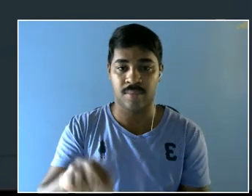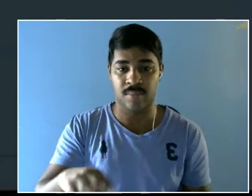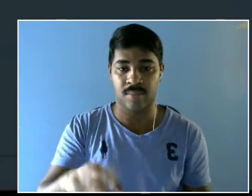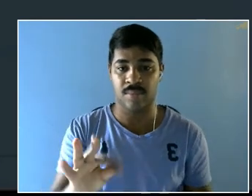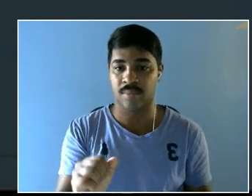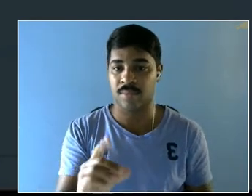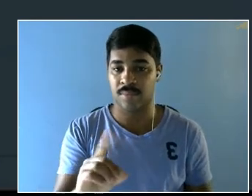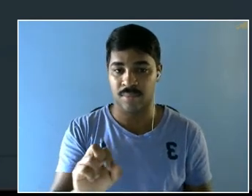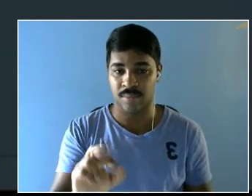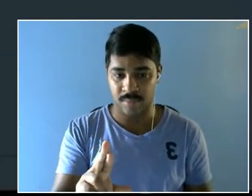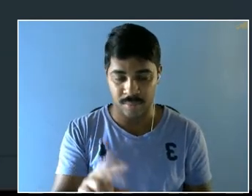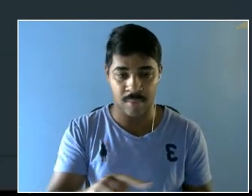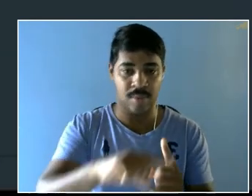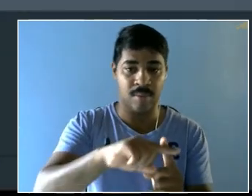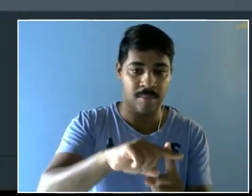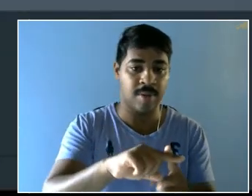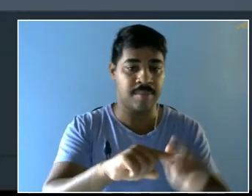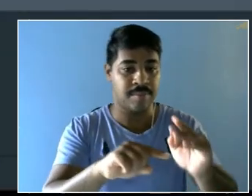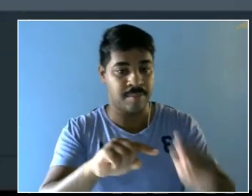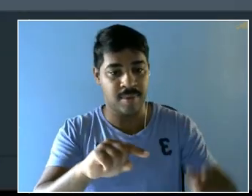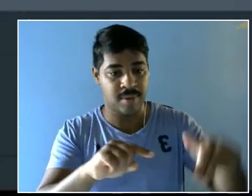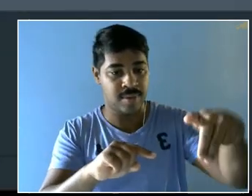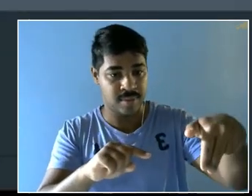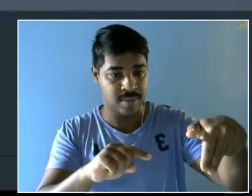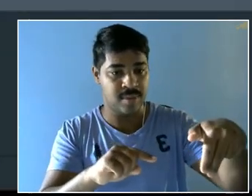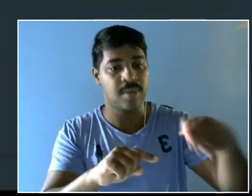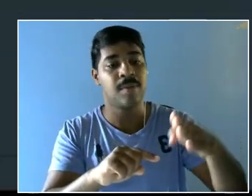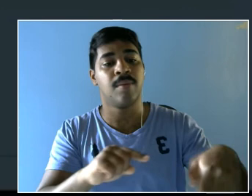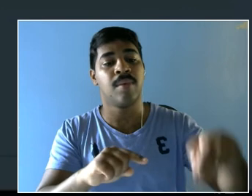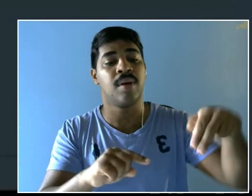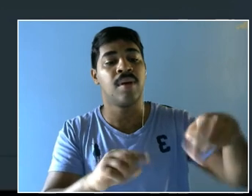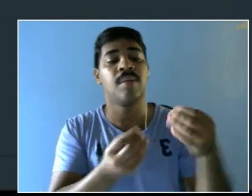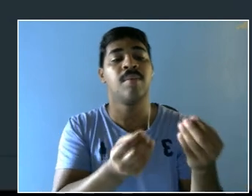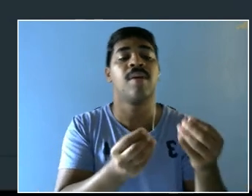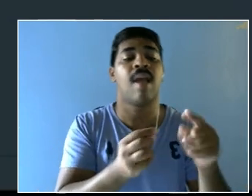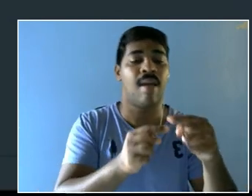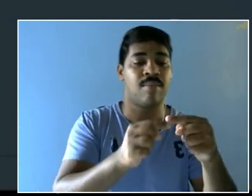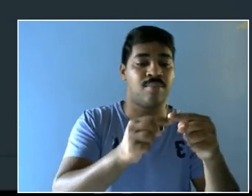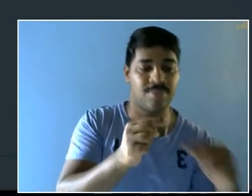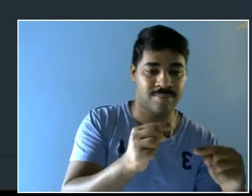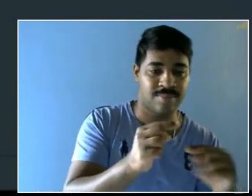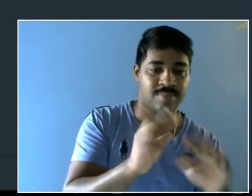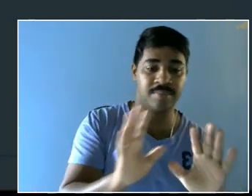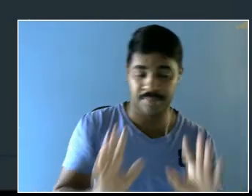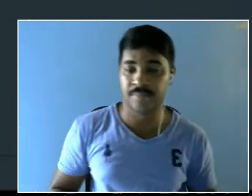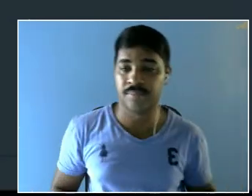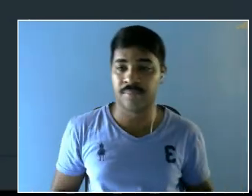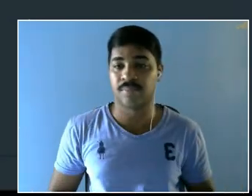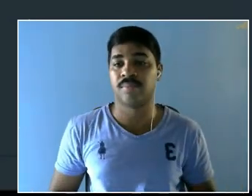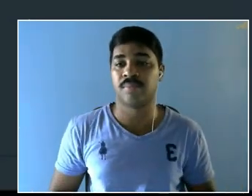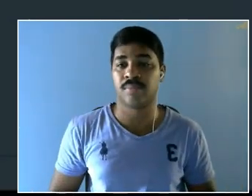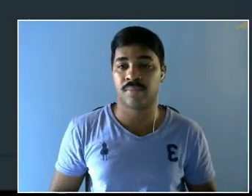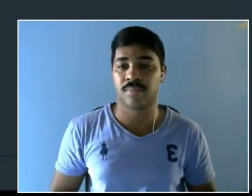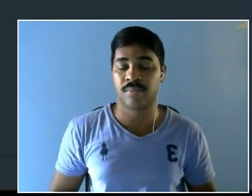nessa condição. Como aqui dentro do enquanto eu não mudei o valor de contador, o contador sempre vai ser 0 e sempre vai dar verdadeiro.